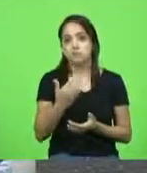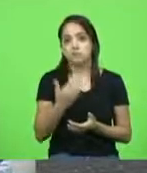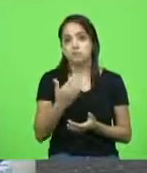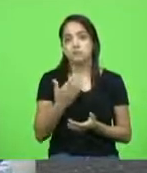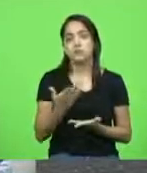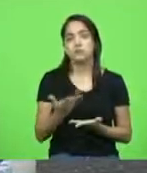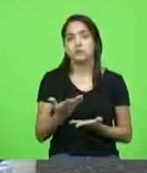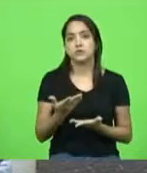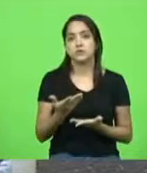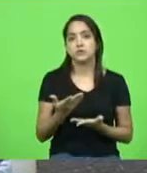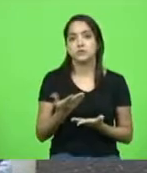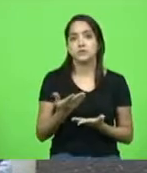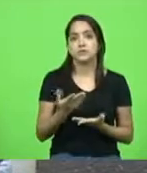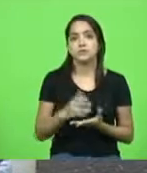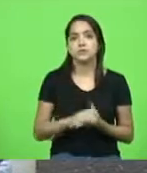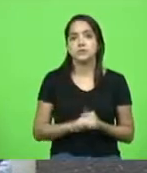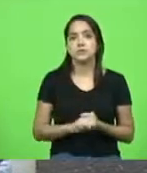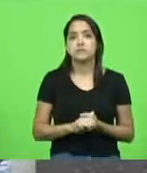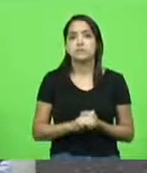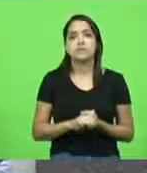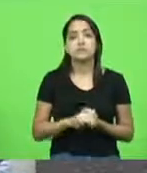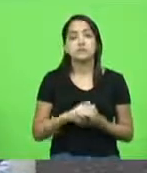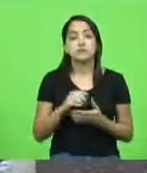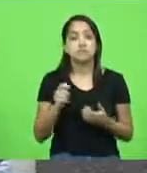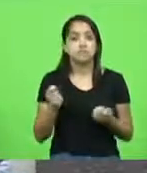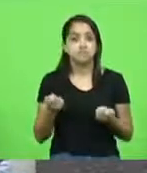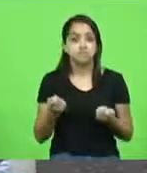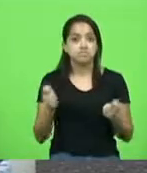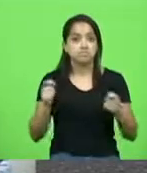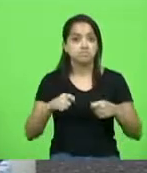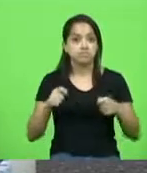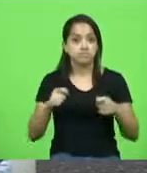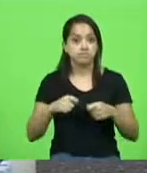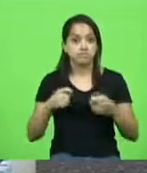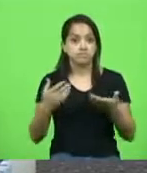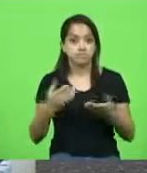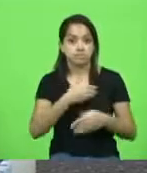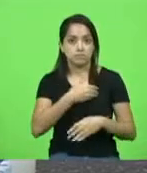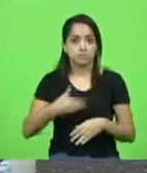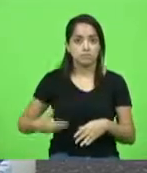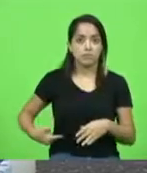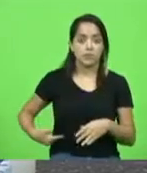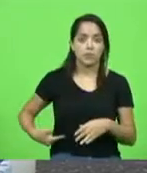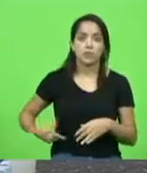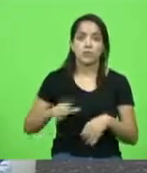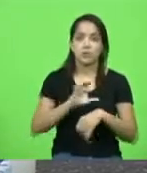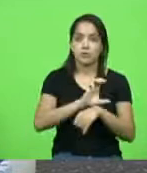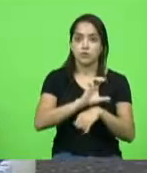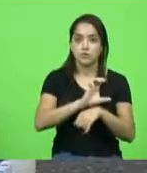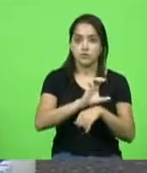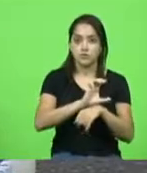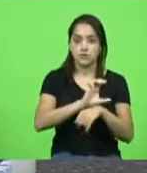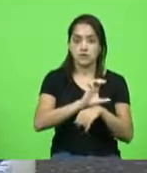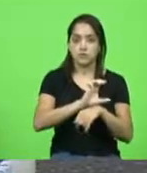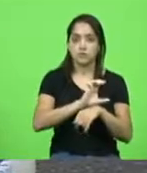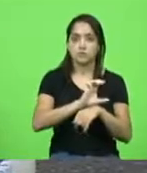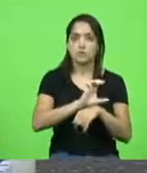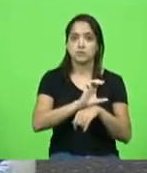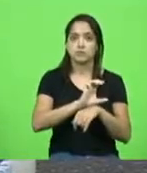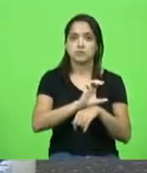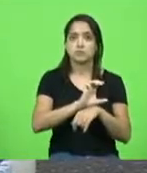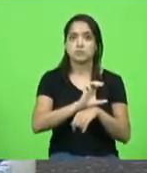se esse realmente pode acontecer e deu o governo do estado e é